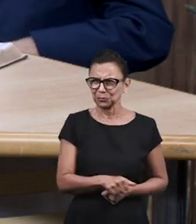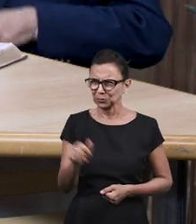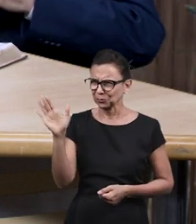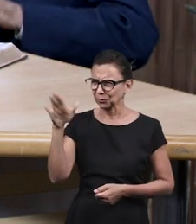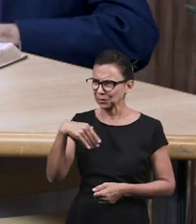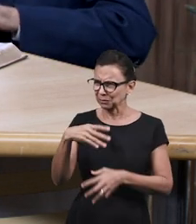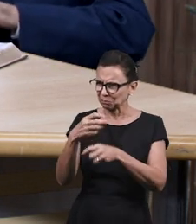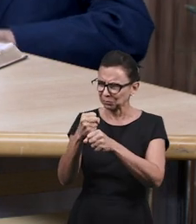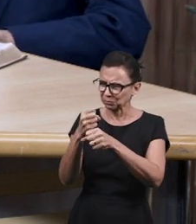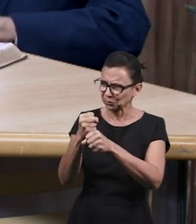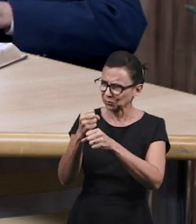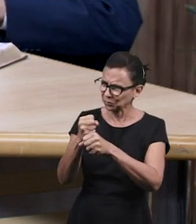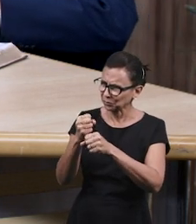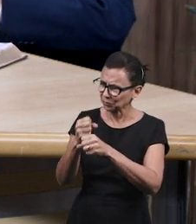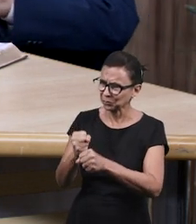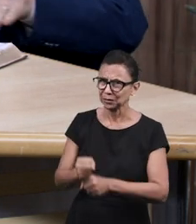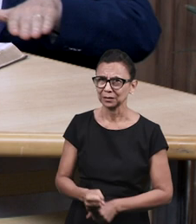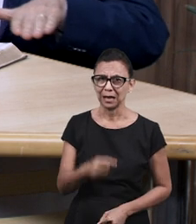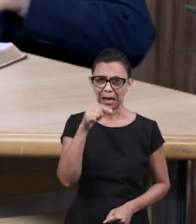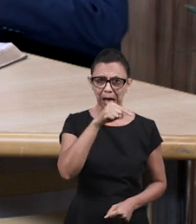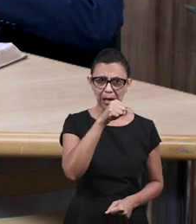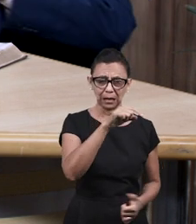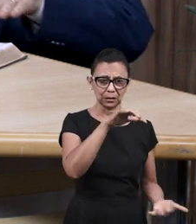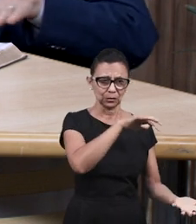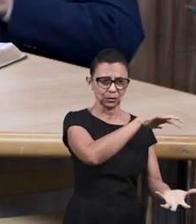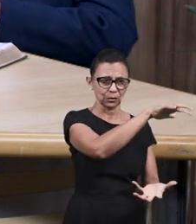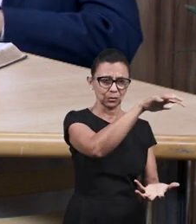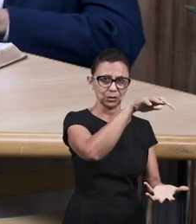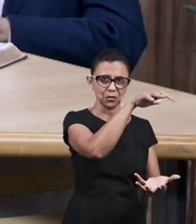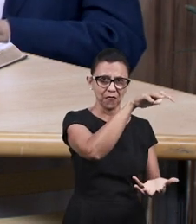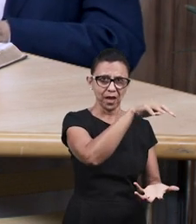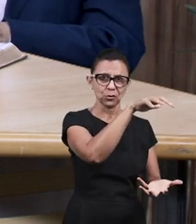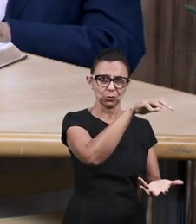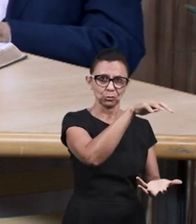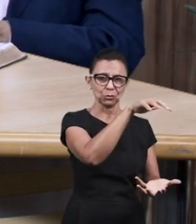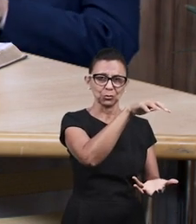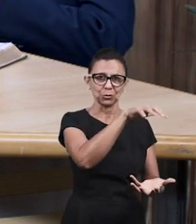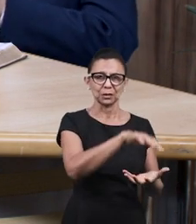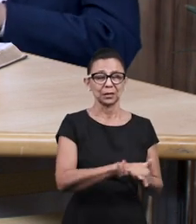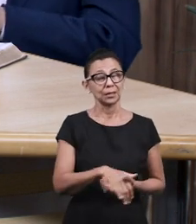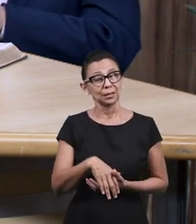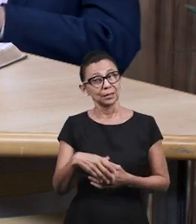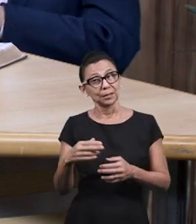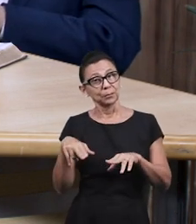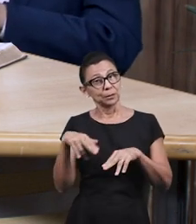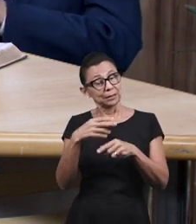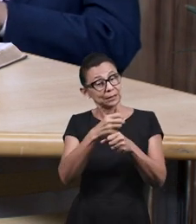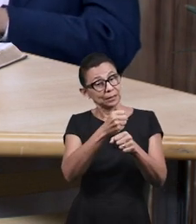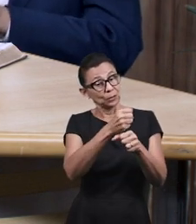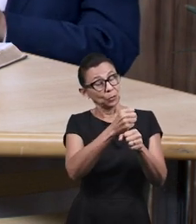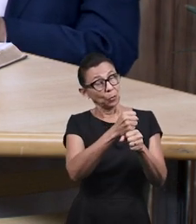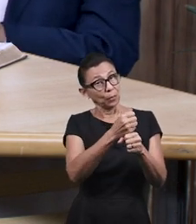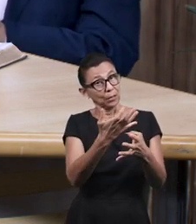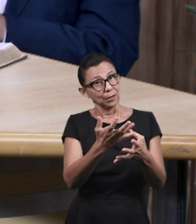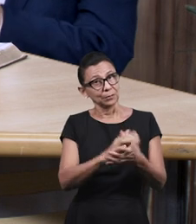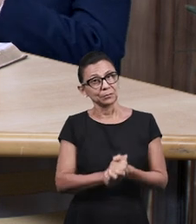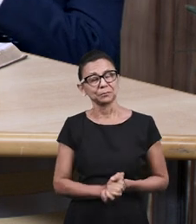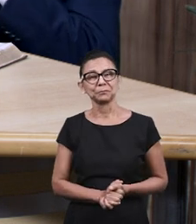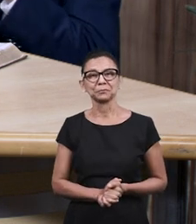fazendo conta, números e tudo mais. Nós estamos aqui no nosso planeta. Isso. Nós estamos aqui no nosso planeta. Toda essa conta é feita